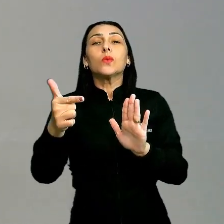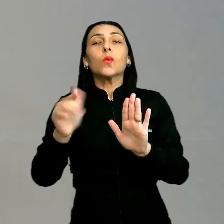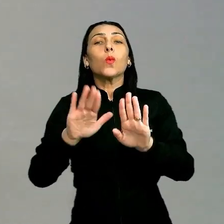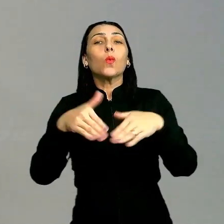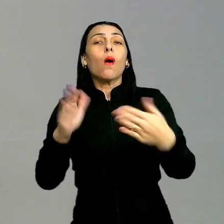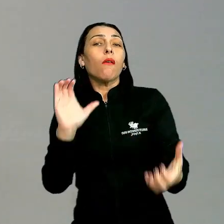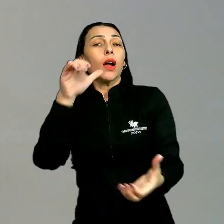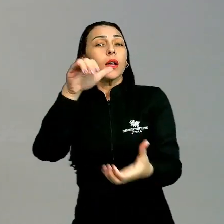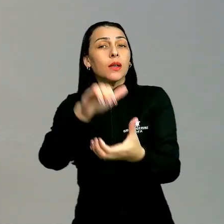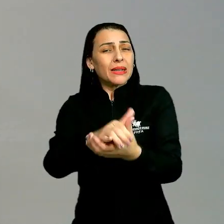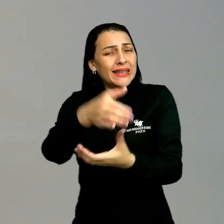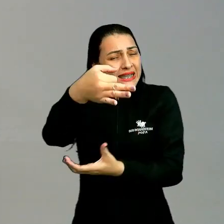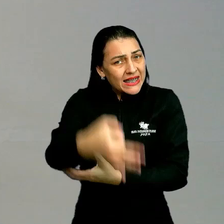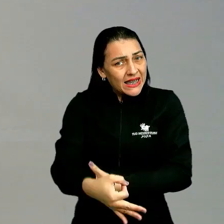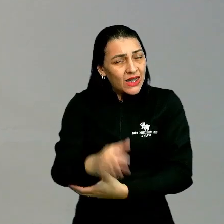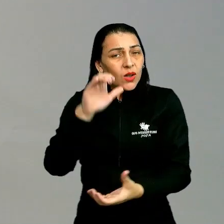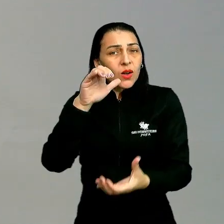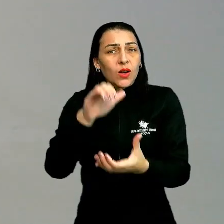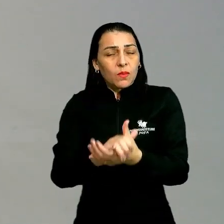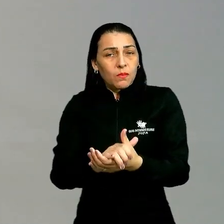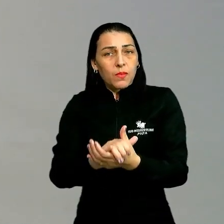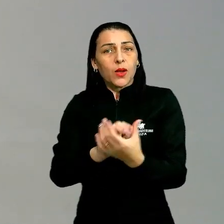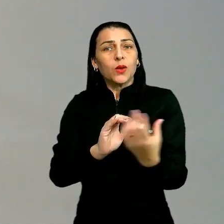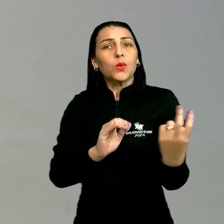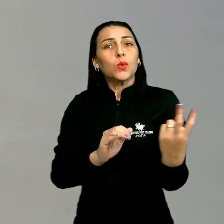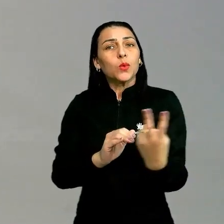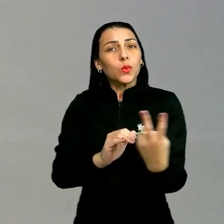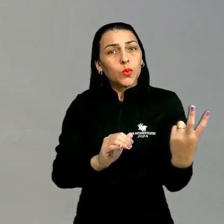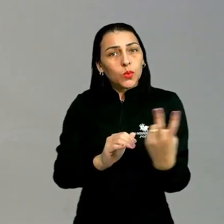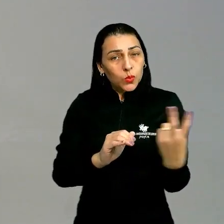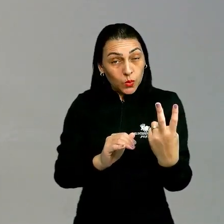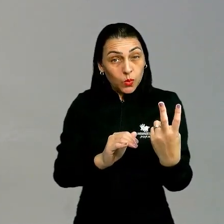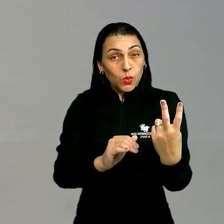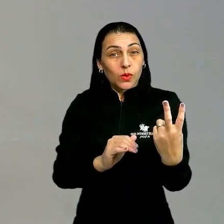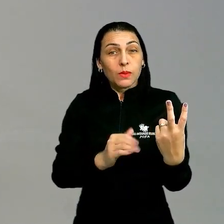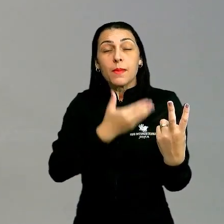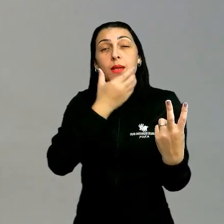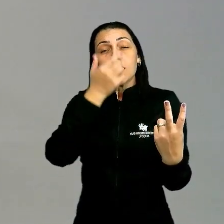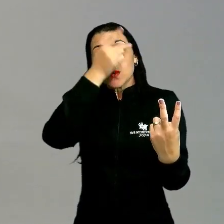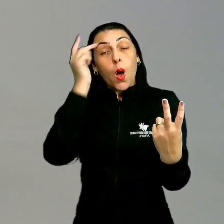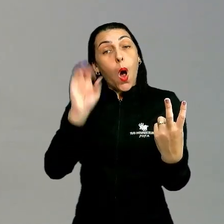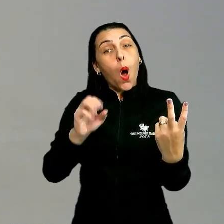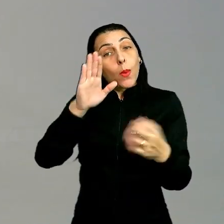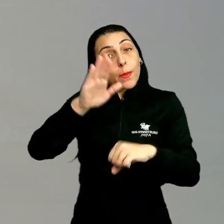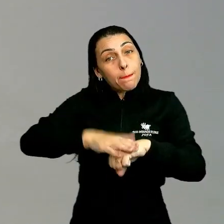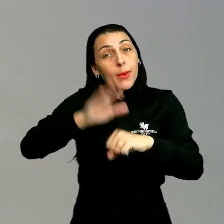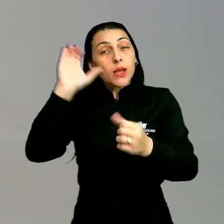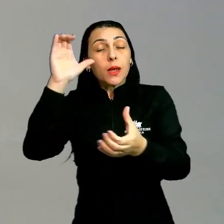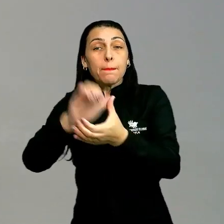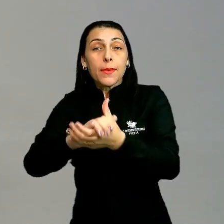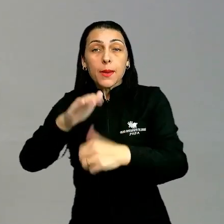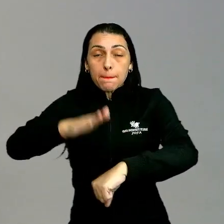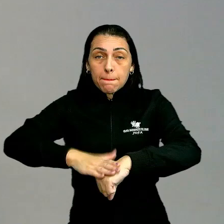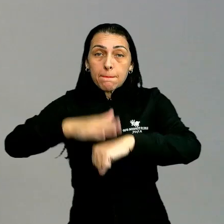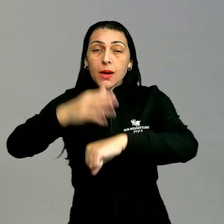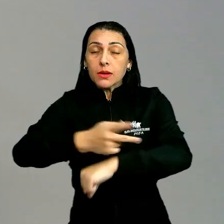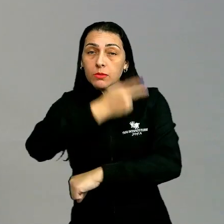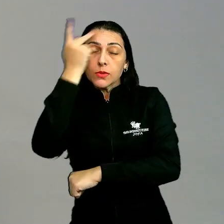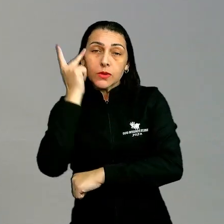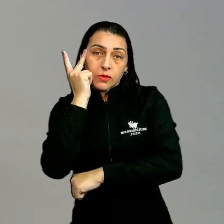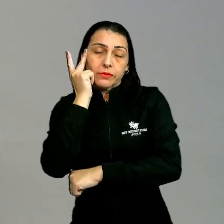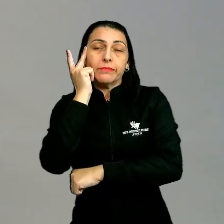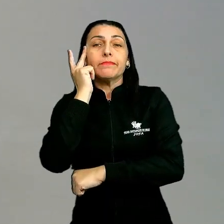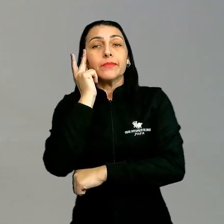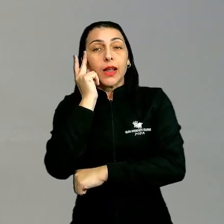é o casamento correto? É o casamento monogâmico ou o casamento poligâmico? Aí nós já vamos estar tratando